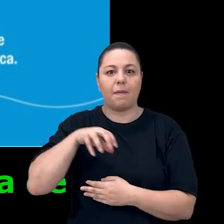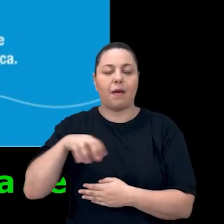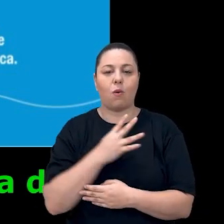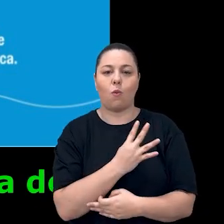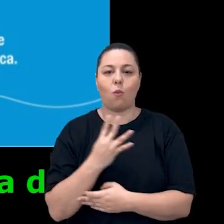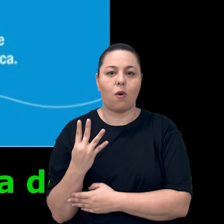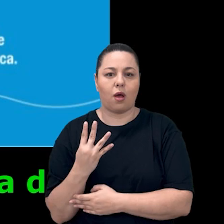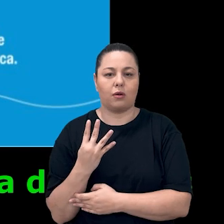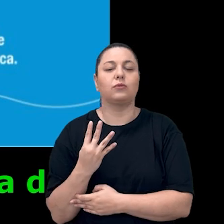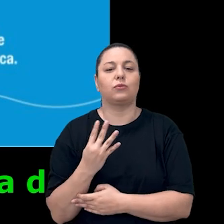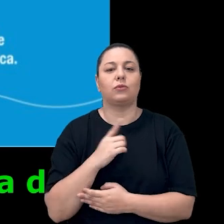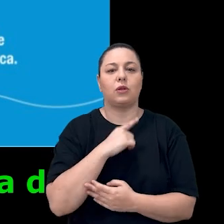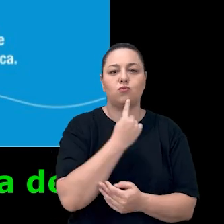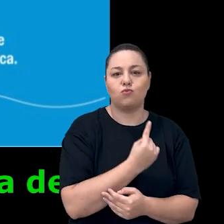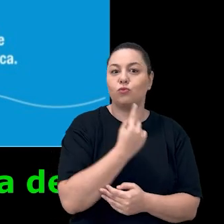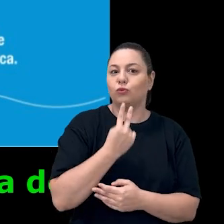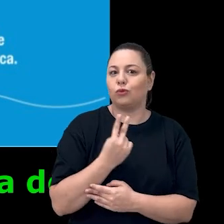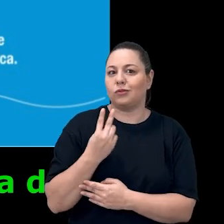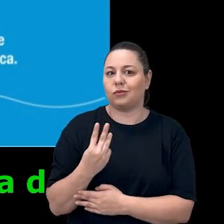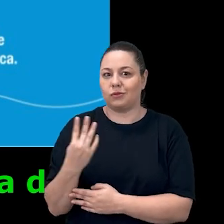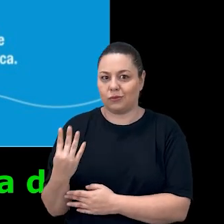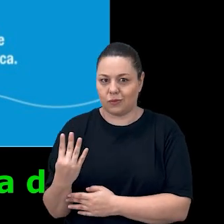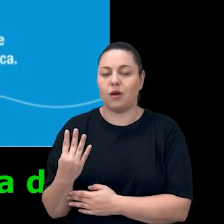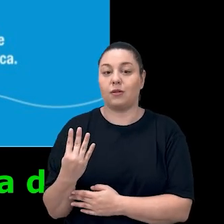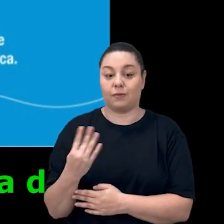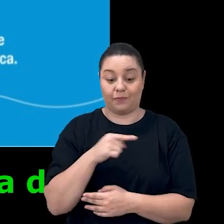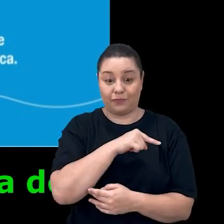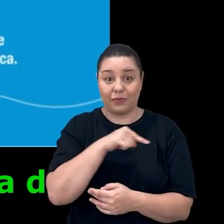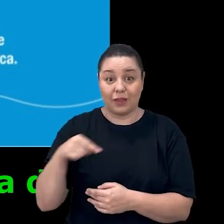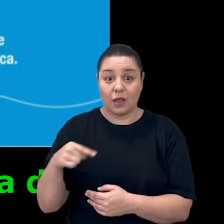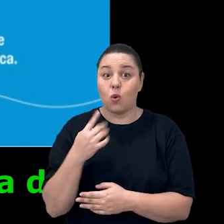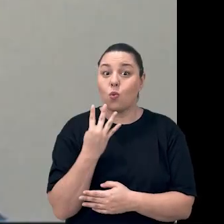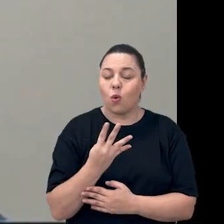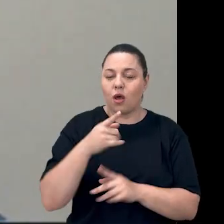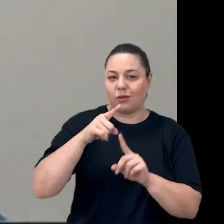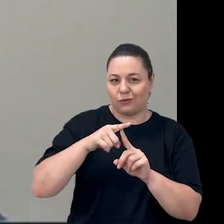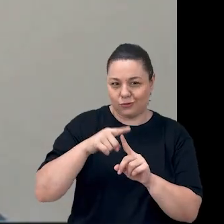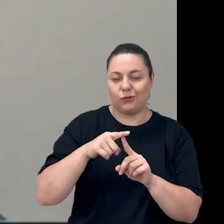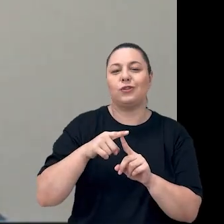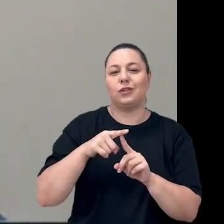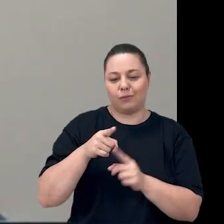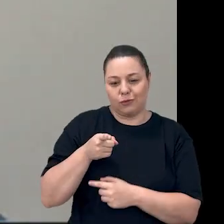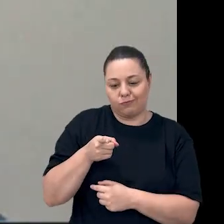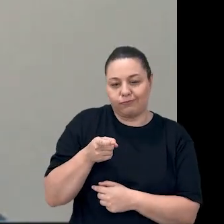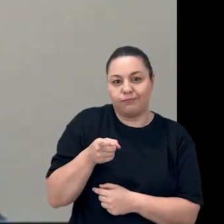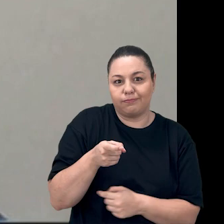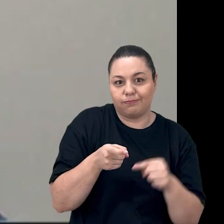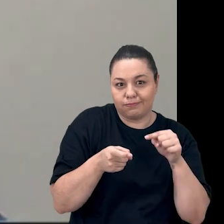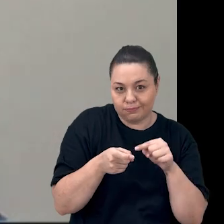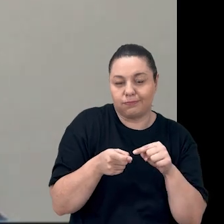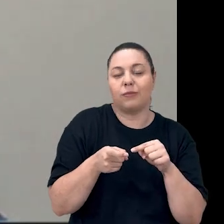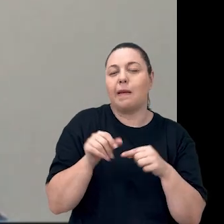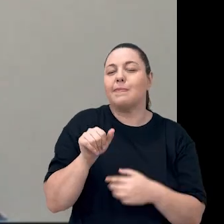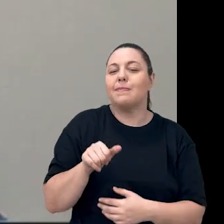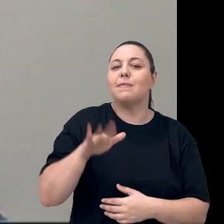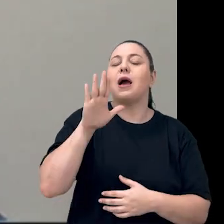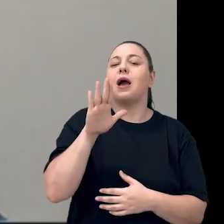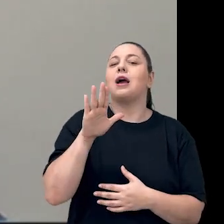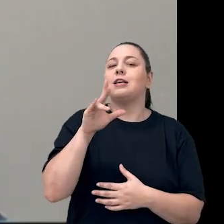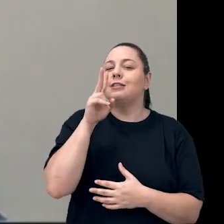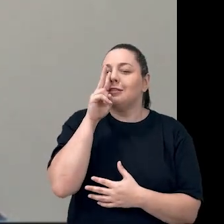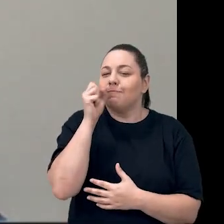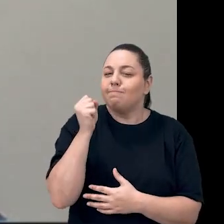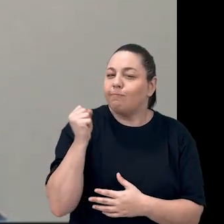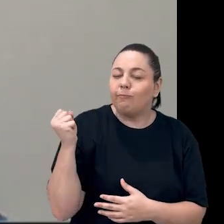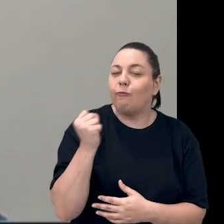quatro estágios, que é o estágio de larva 1, 2, 3 e 4. Desses quatro tipos de estágios